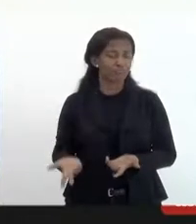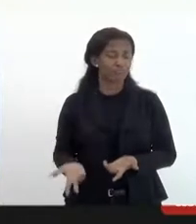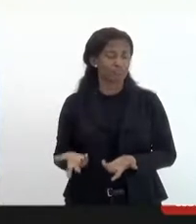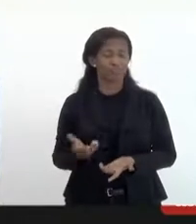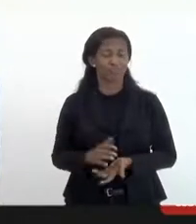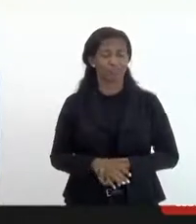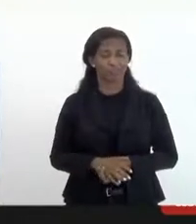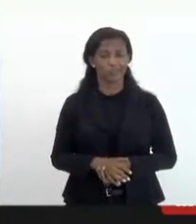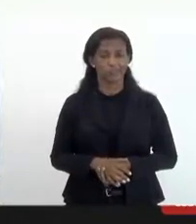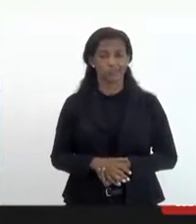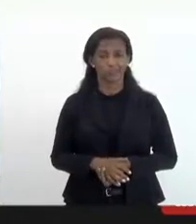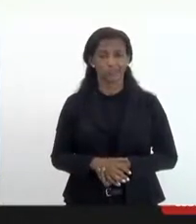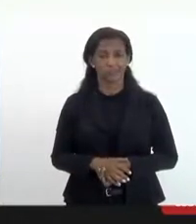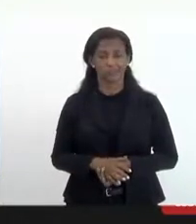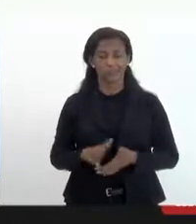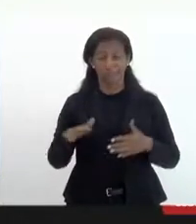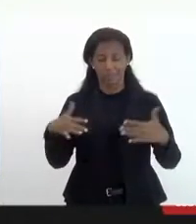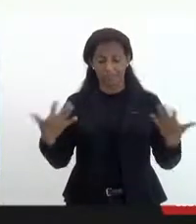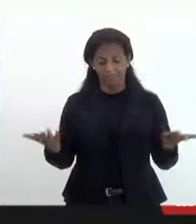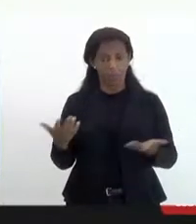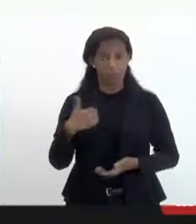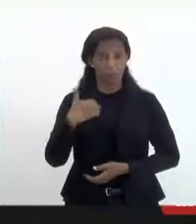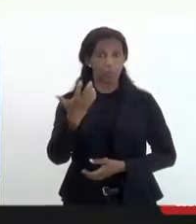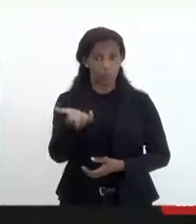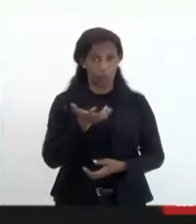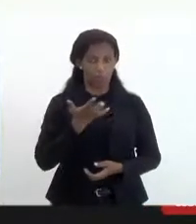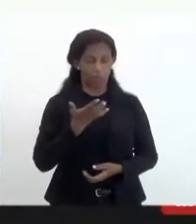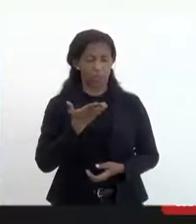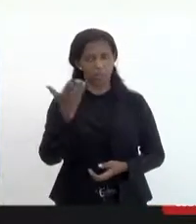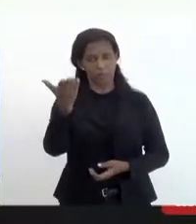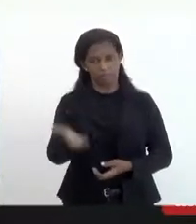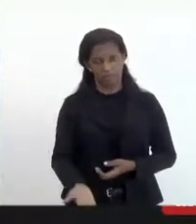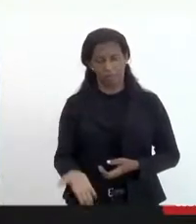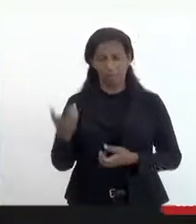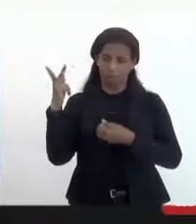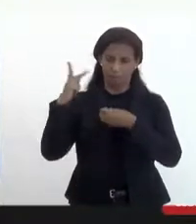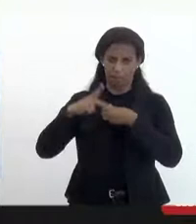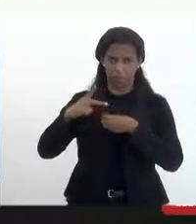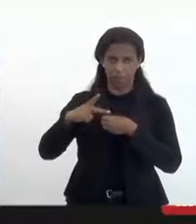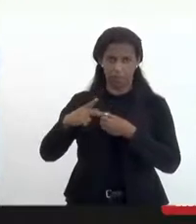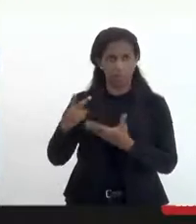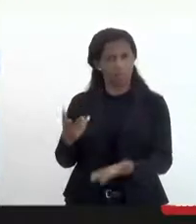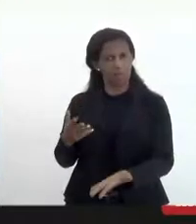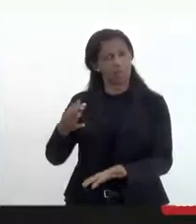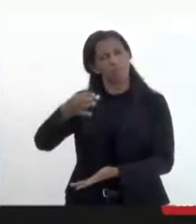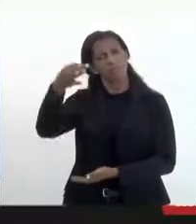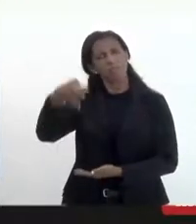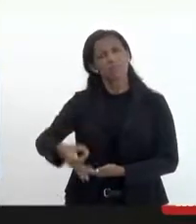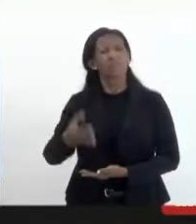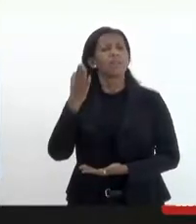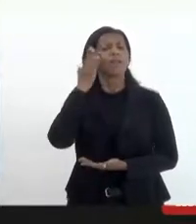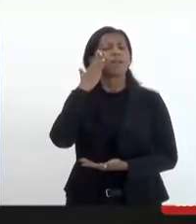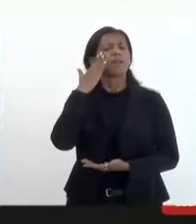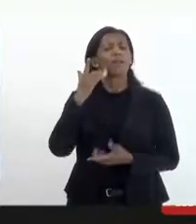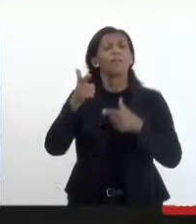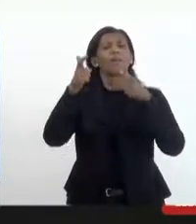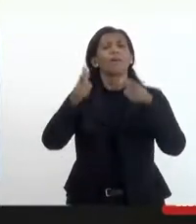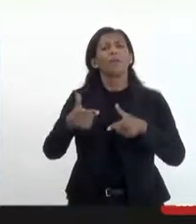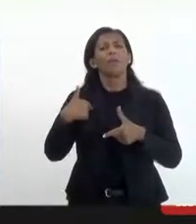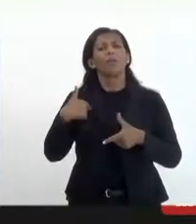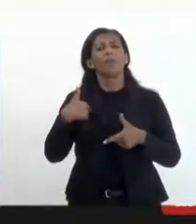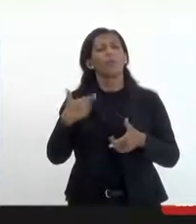Então, eu estou querendo saber a disposição da Petrobras exatamente para saber para onde eu vou